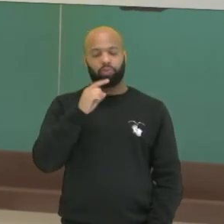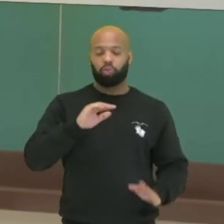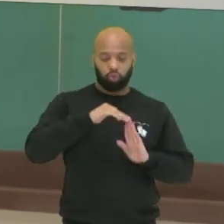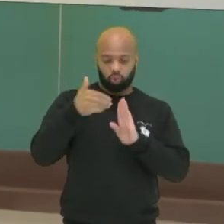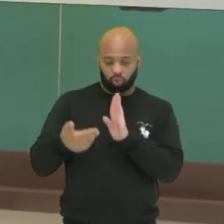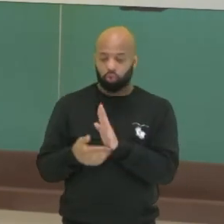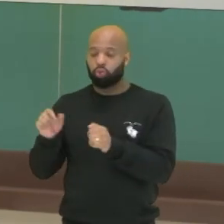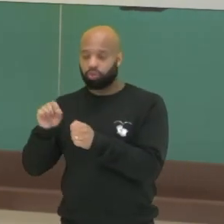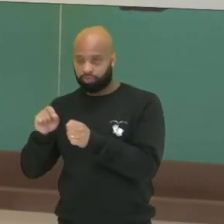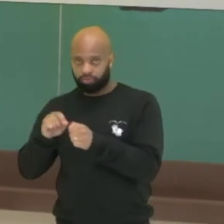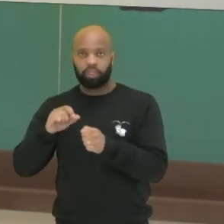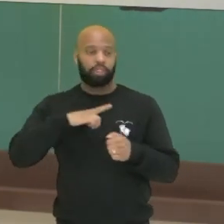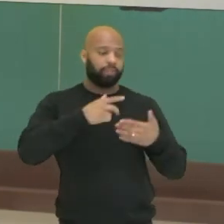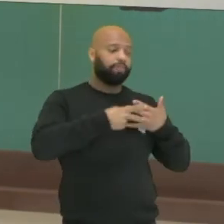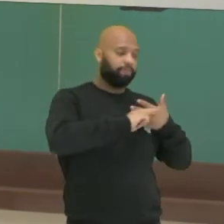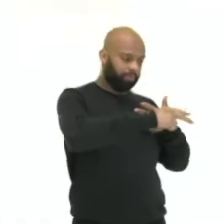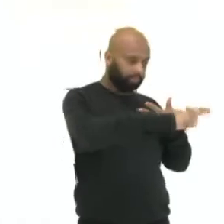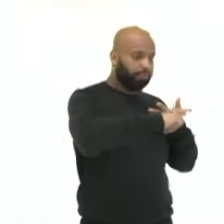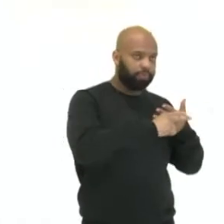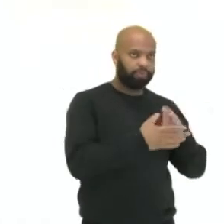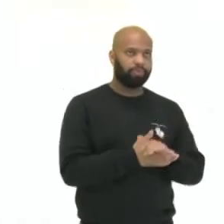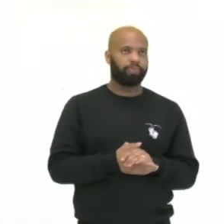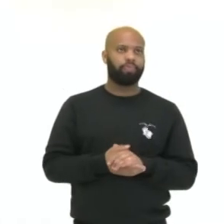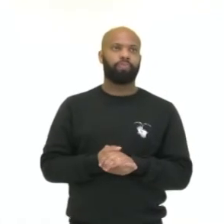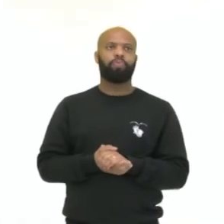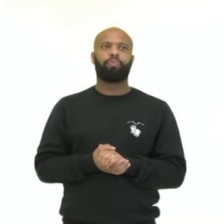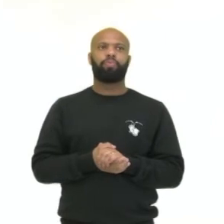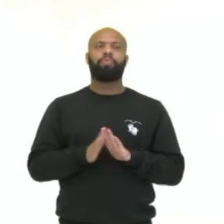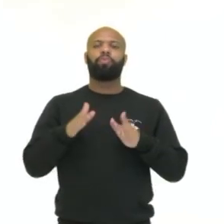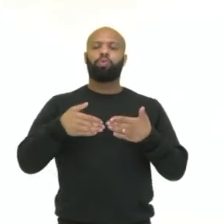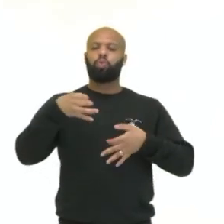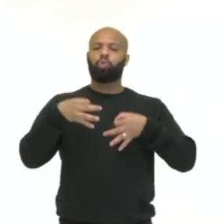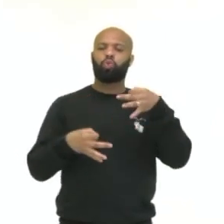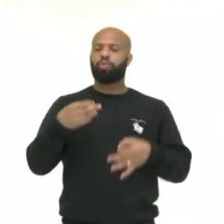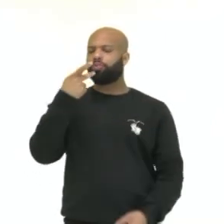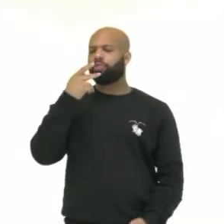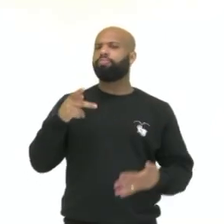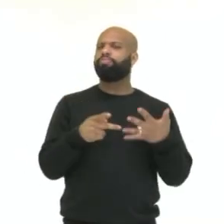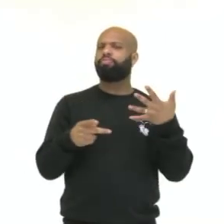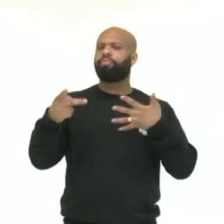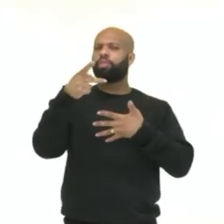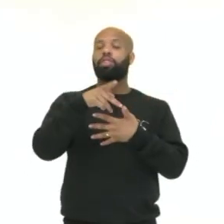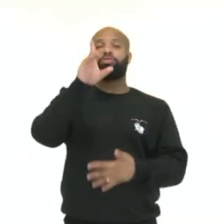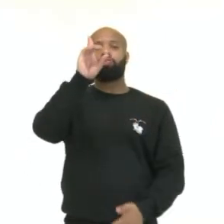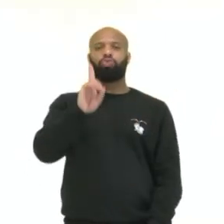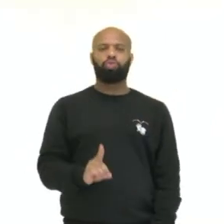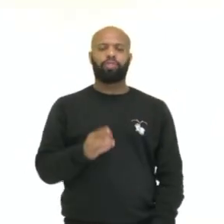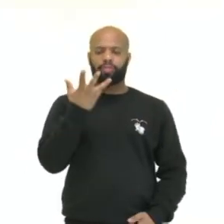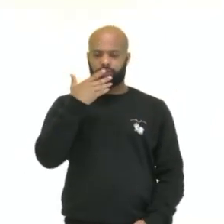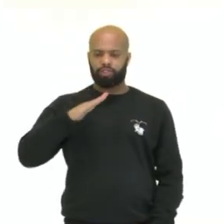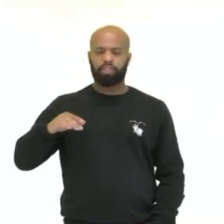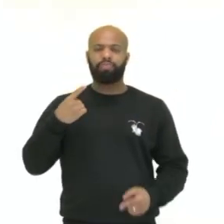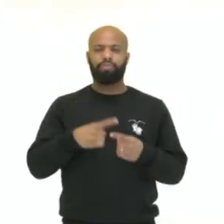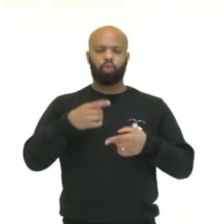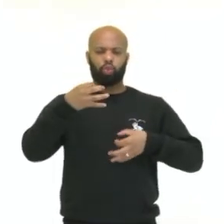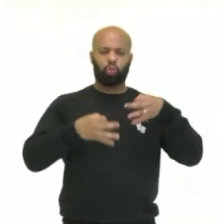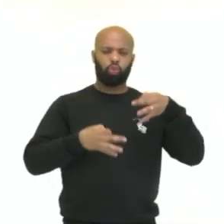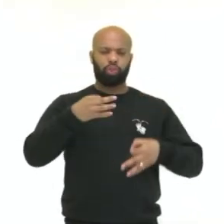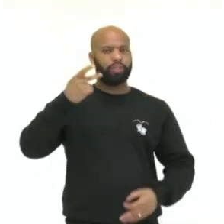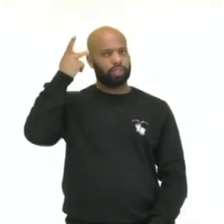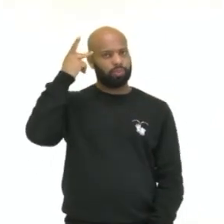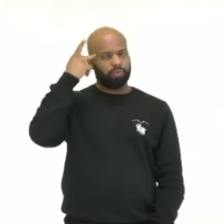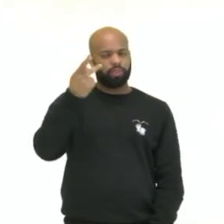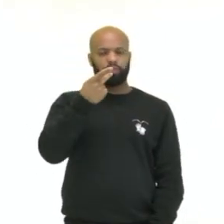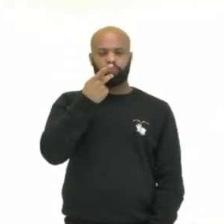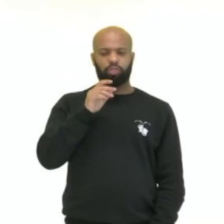gerar o quê? Pense. O juiz chama atenção para a prioridade dos direitos da criança. Justiça Paulista considera